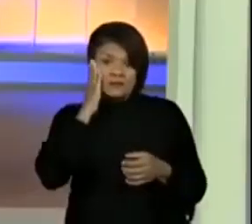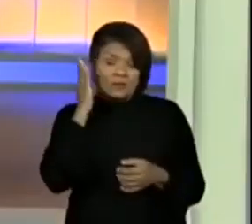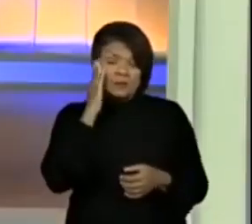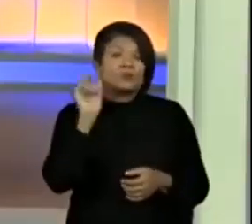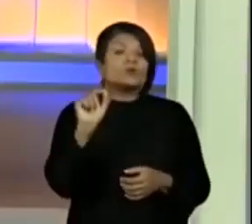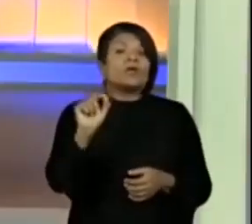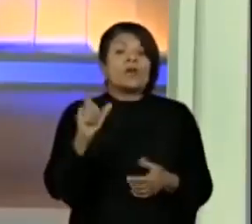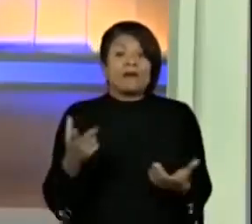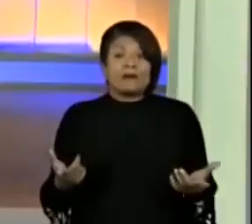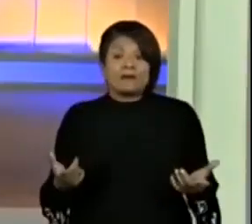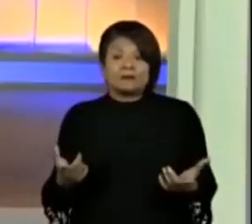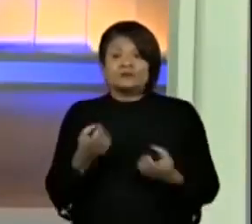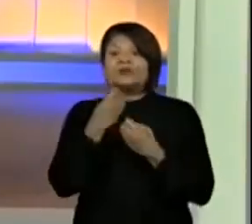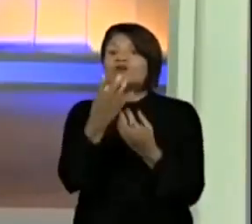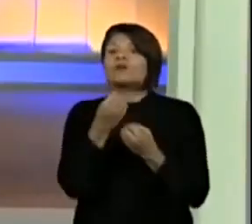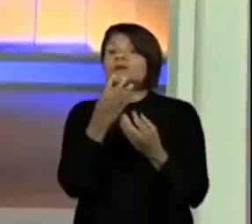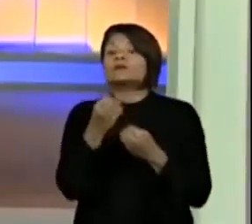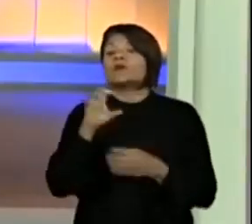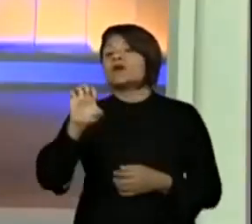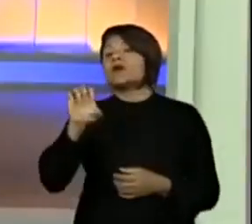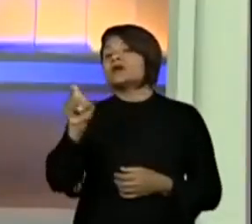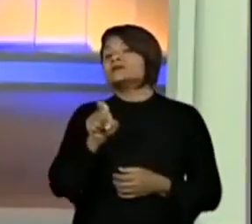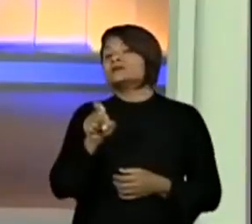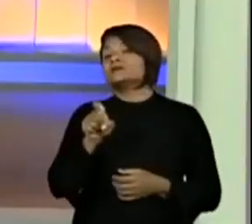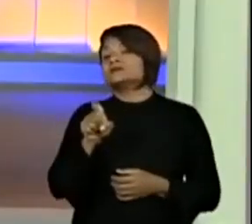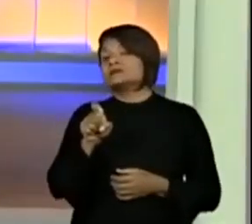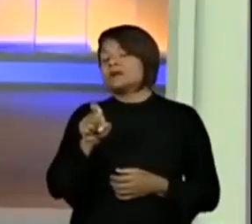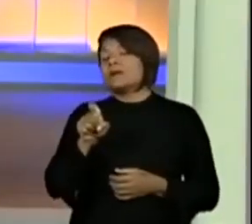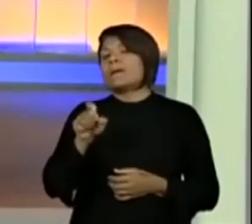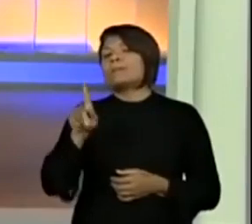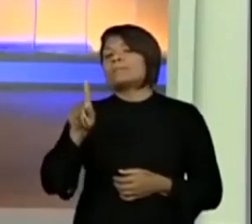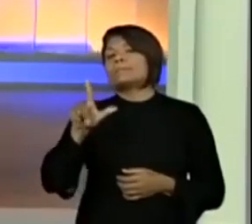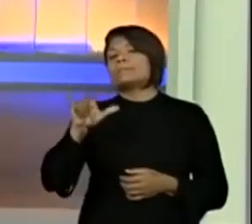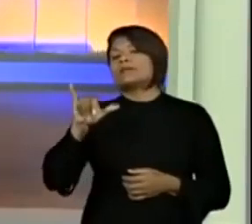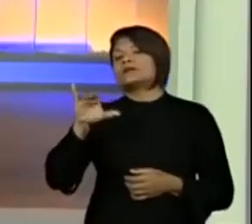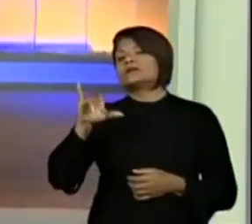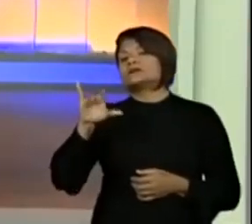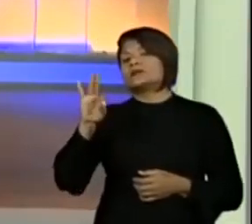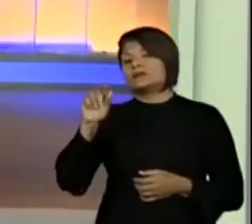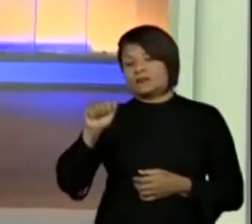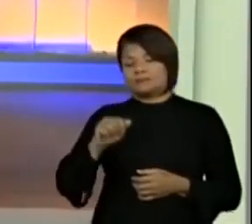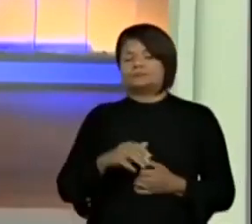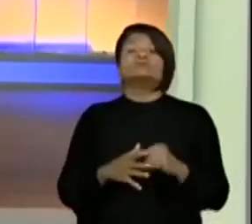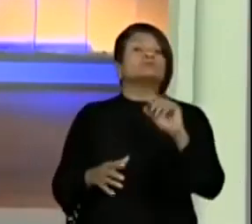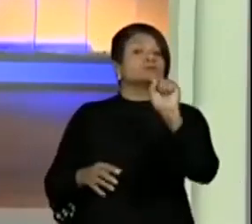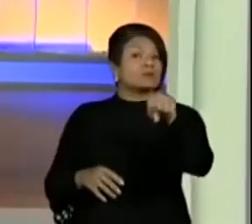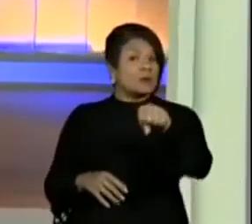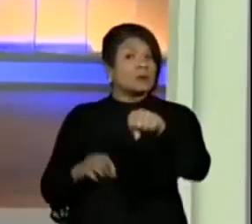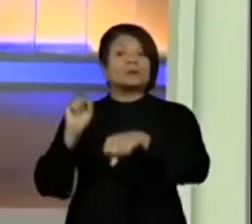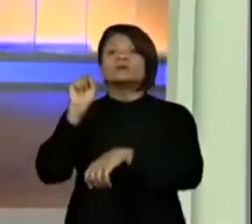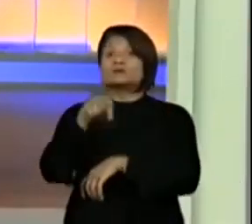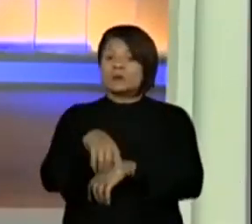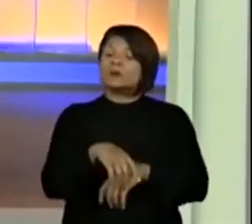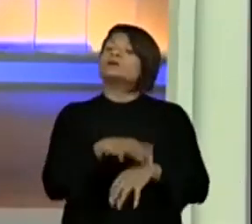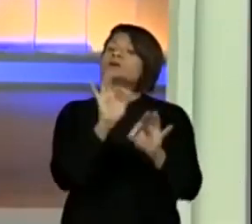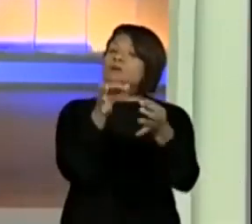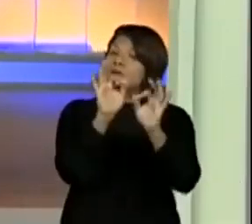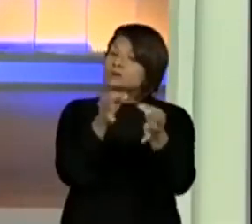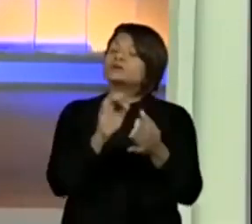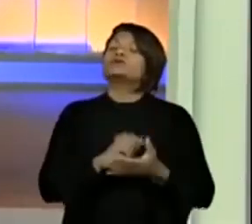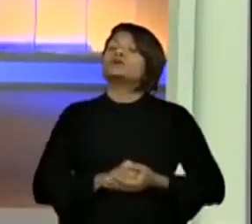é informação explícita? Sabe ou não sabe? Sim, sim, isso